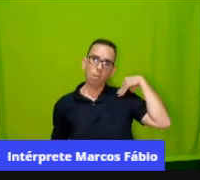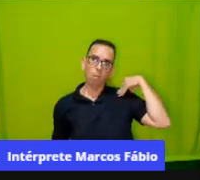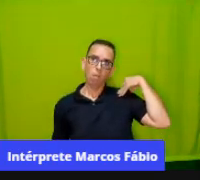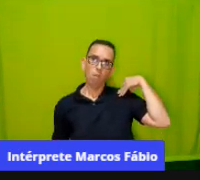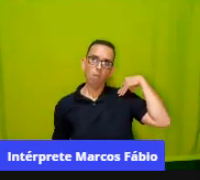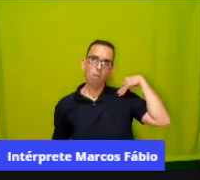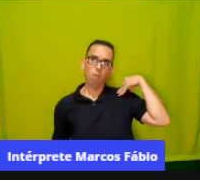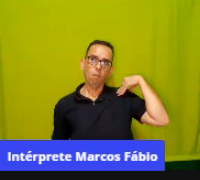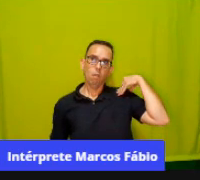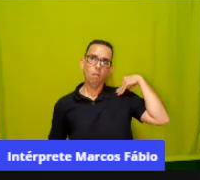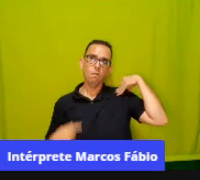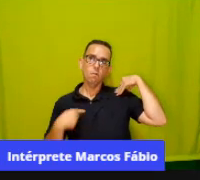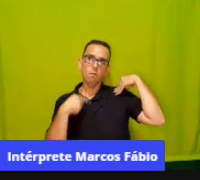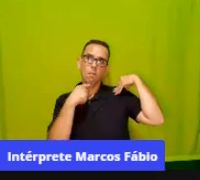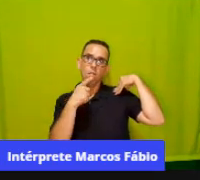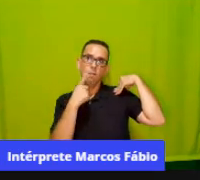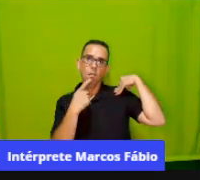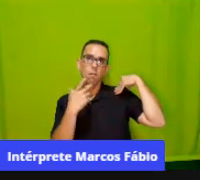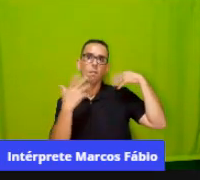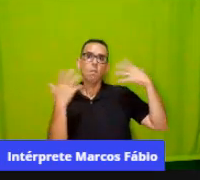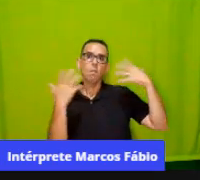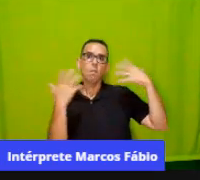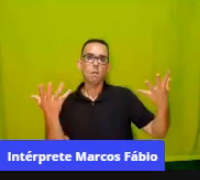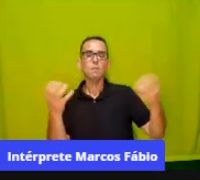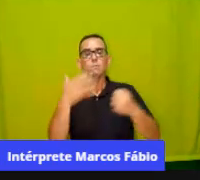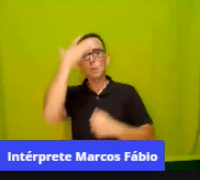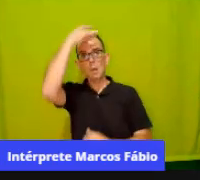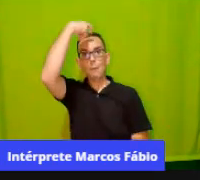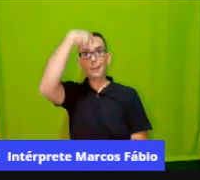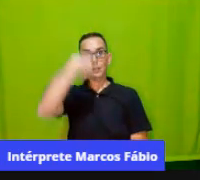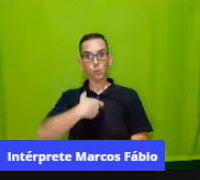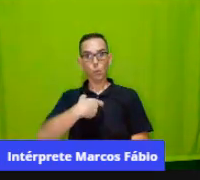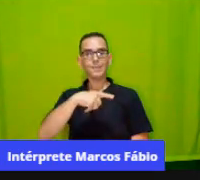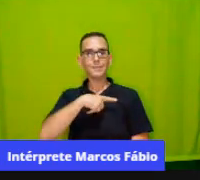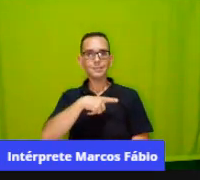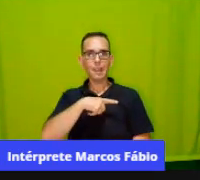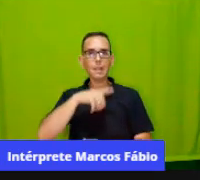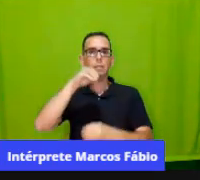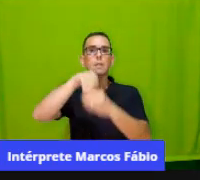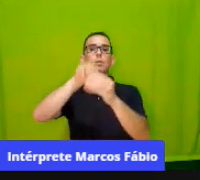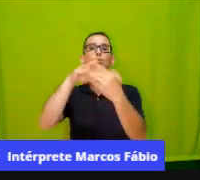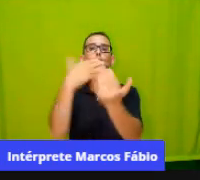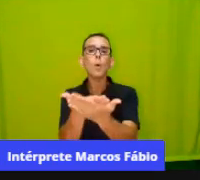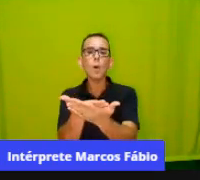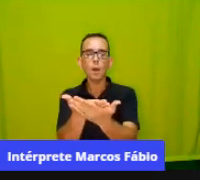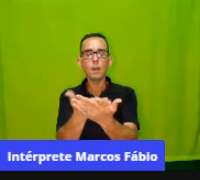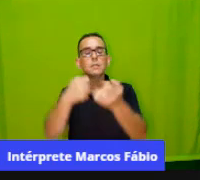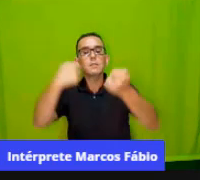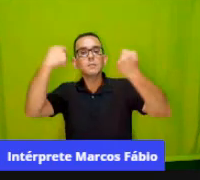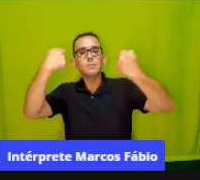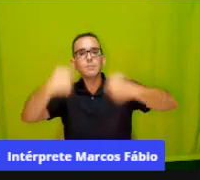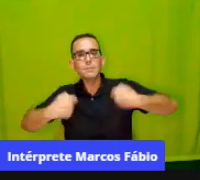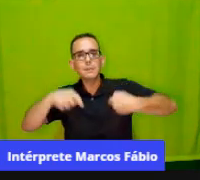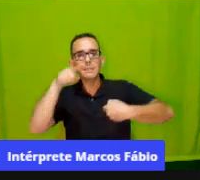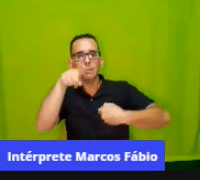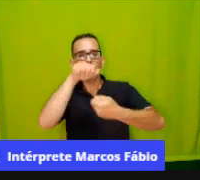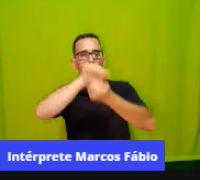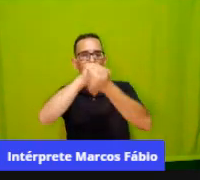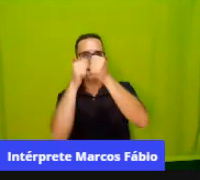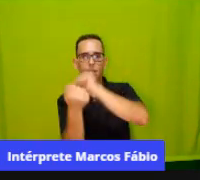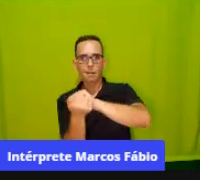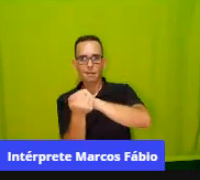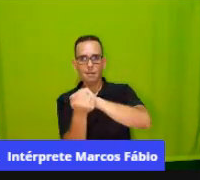quadril. Então, o que acontece com uma pessoa que está na escola e que precisa dessa adequação?